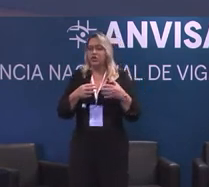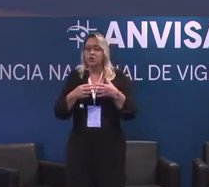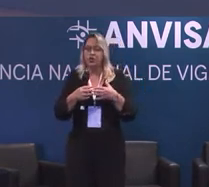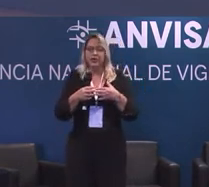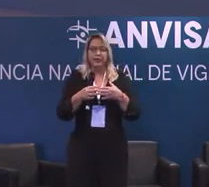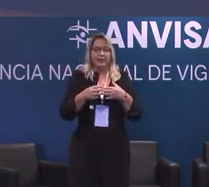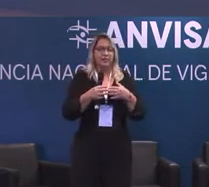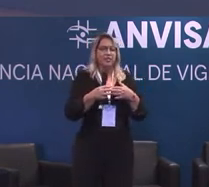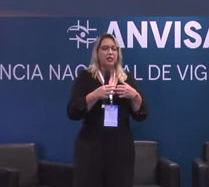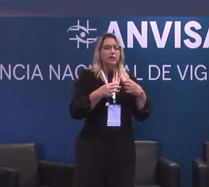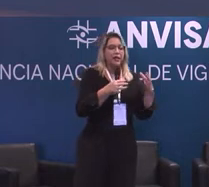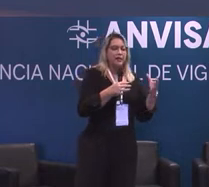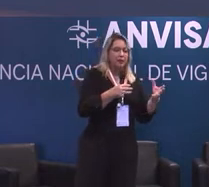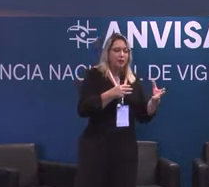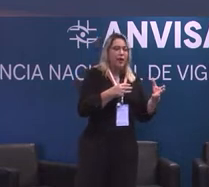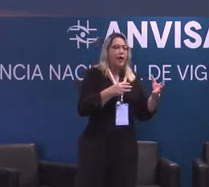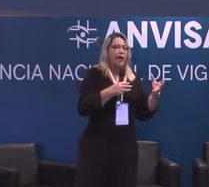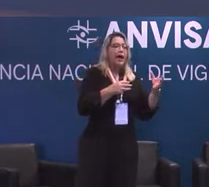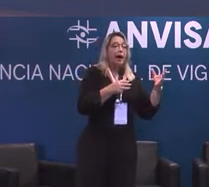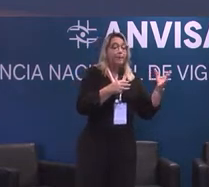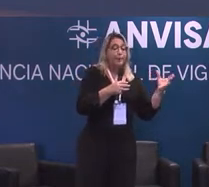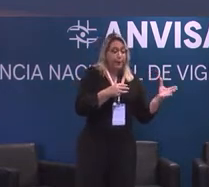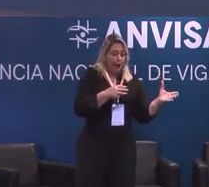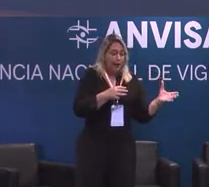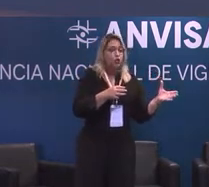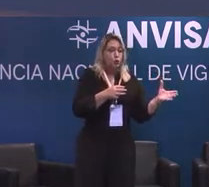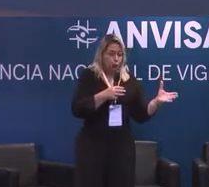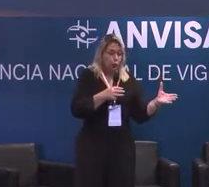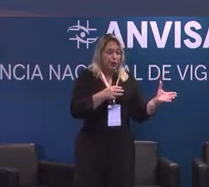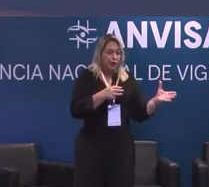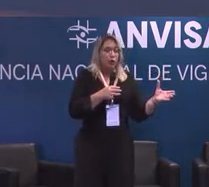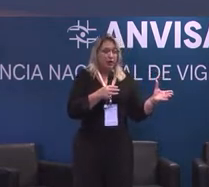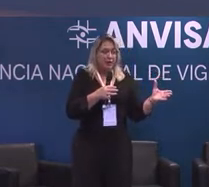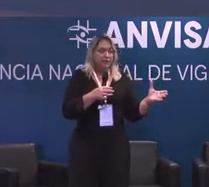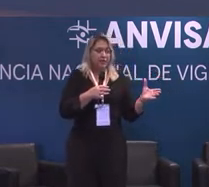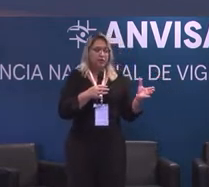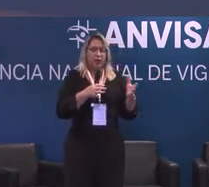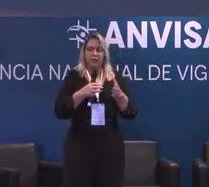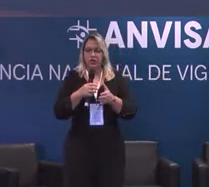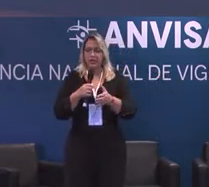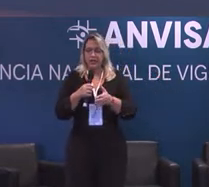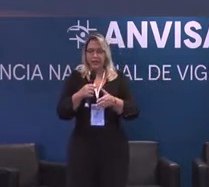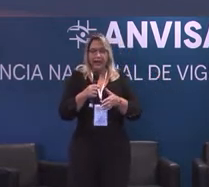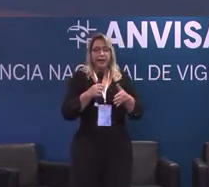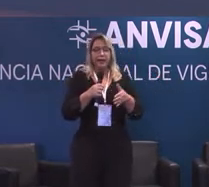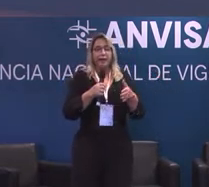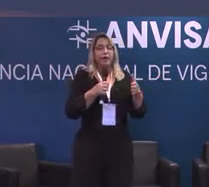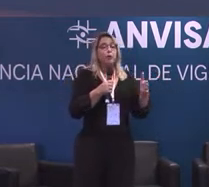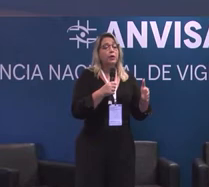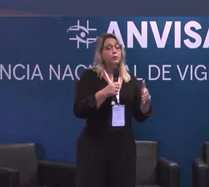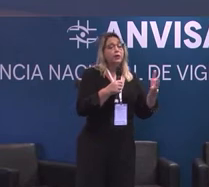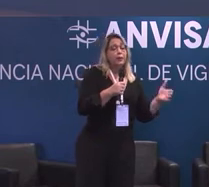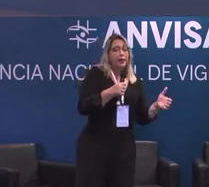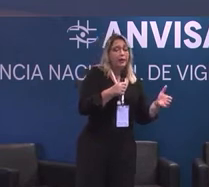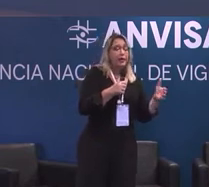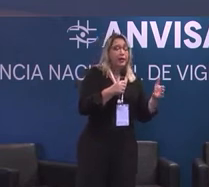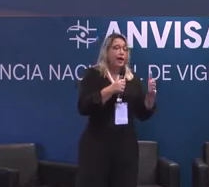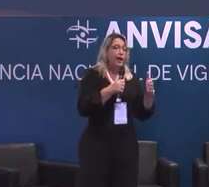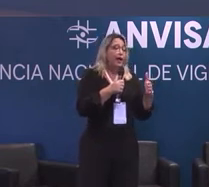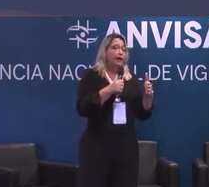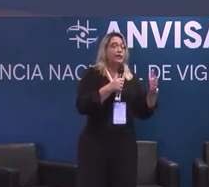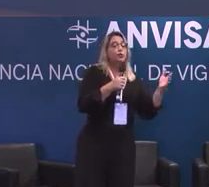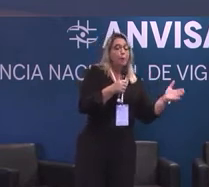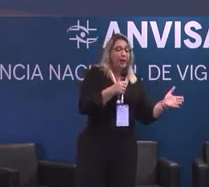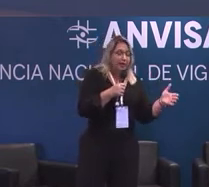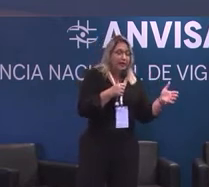duas diretrizes, tanto em relação à estrutura organizacional da vigilância sanitária, quanto também